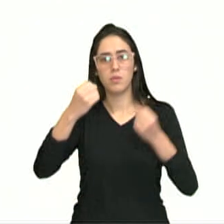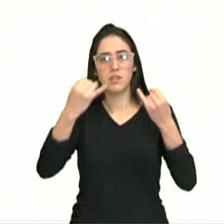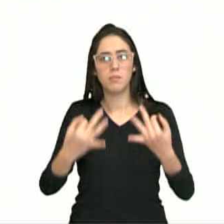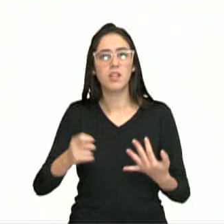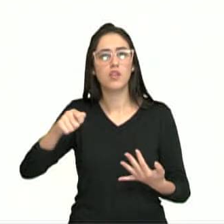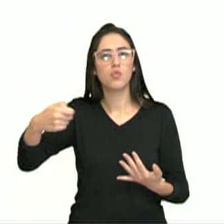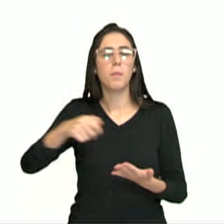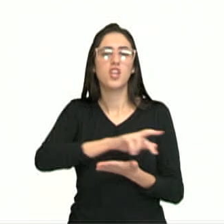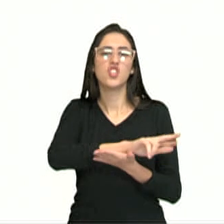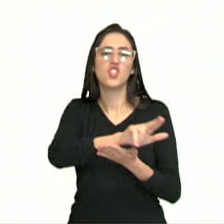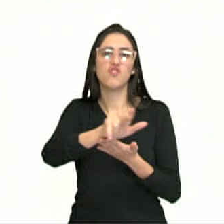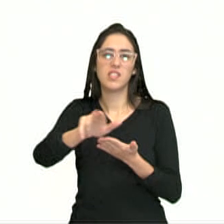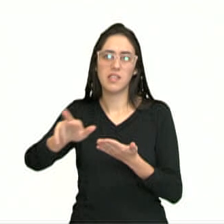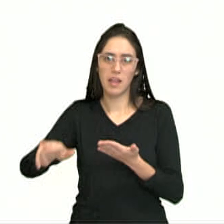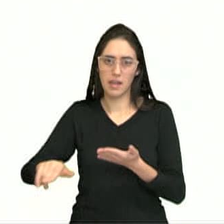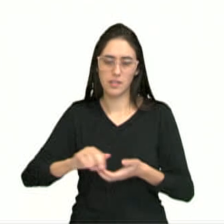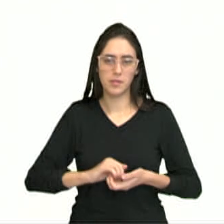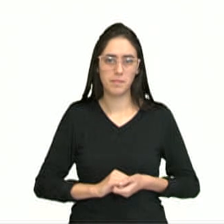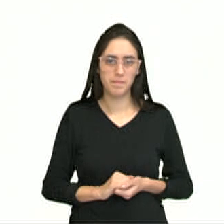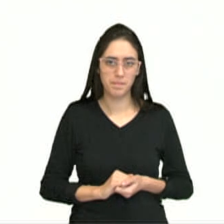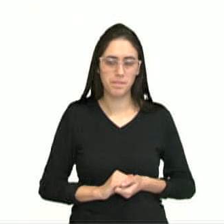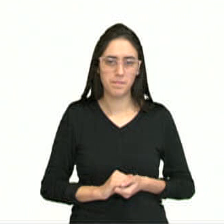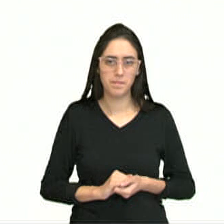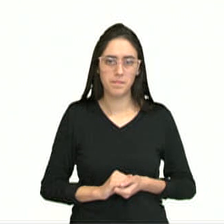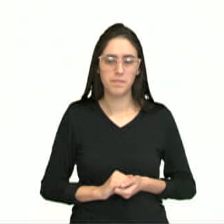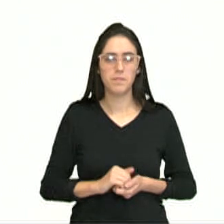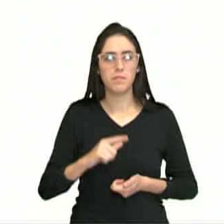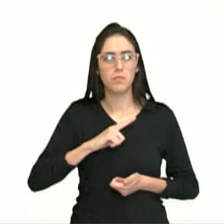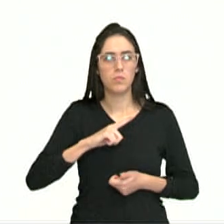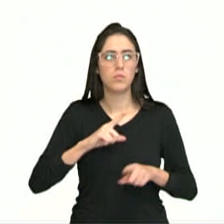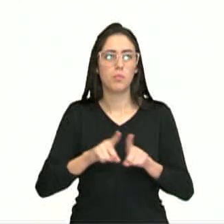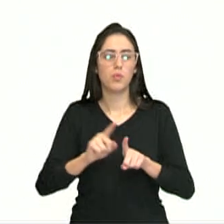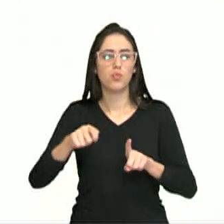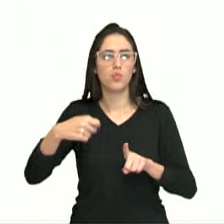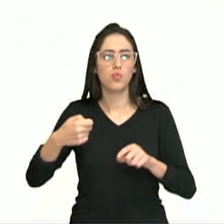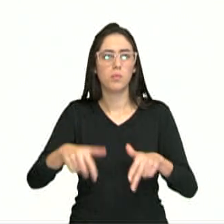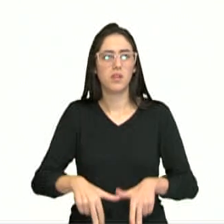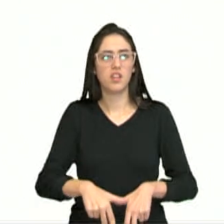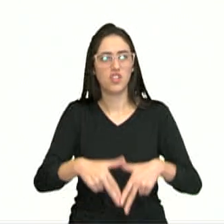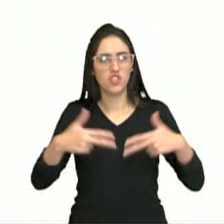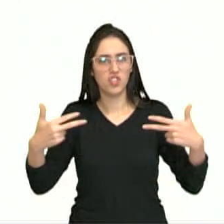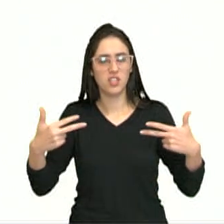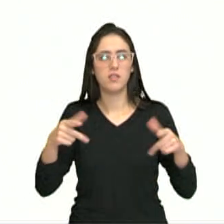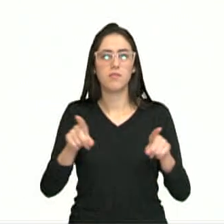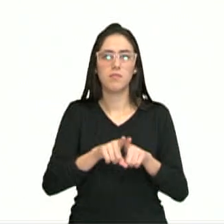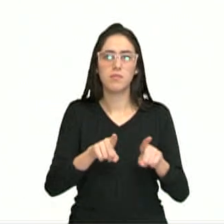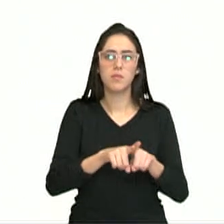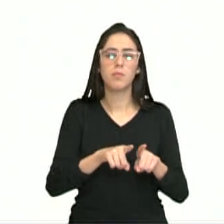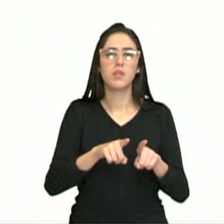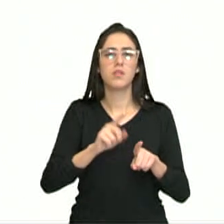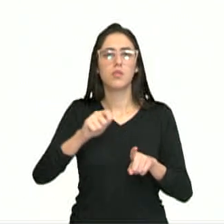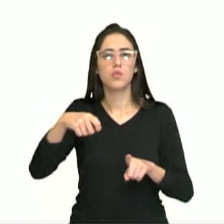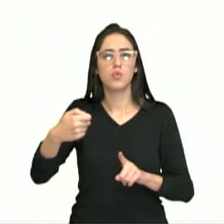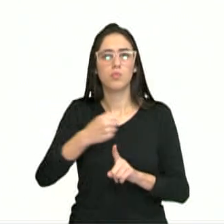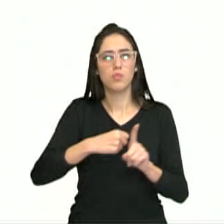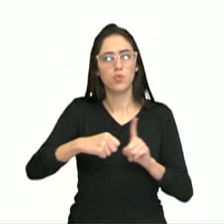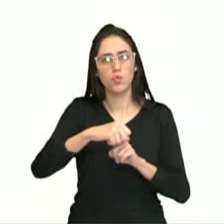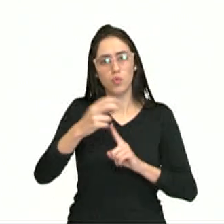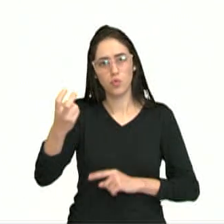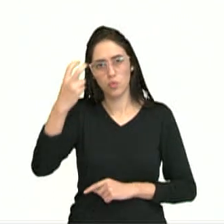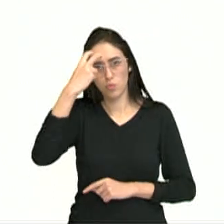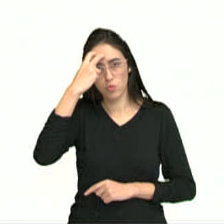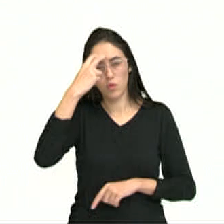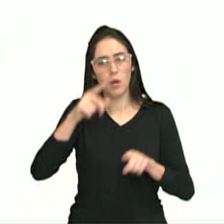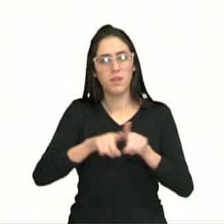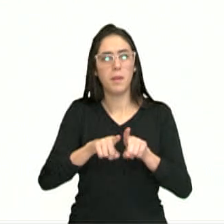vocês, tá? Unidade étnica nacional em conformidade com diversidades socioculturais e regionais,